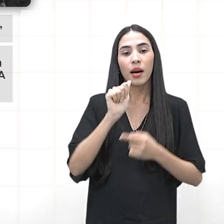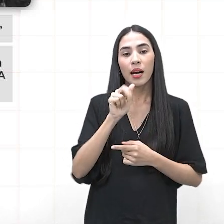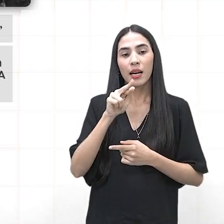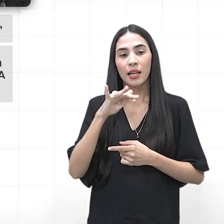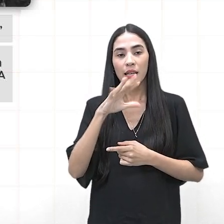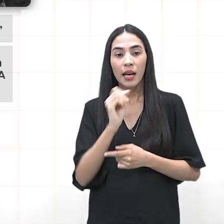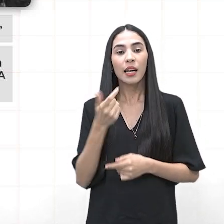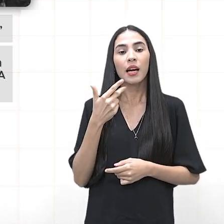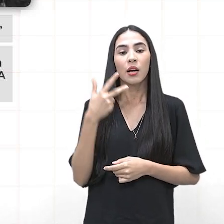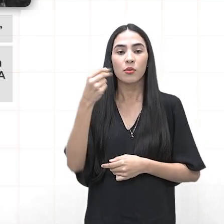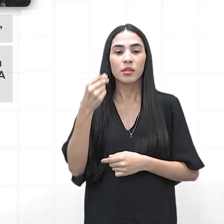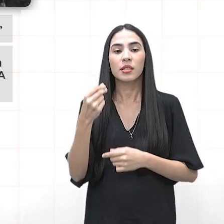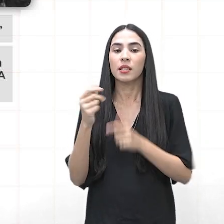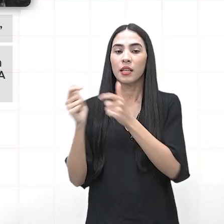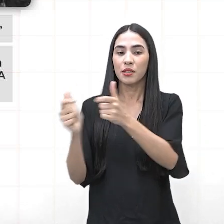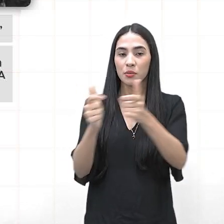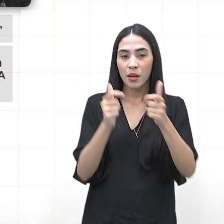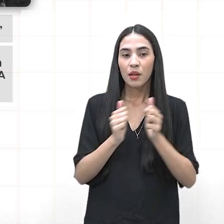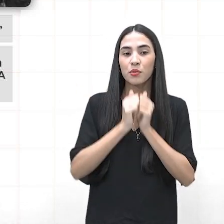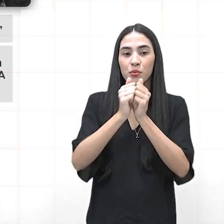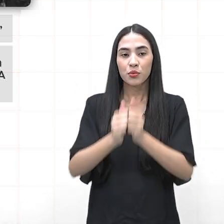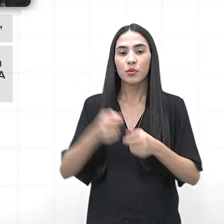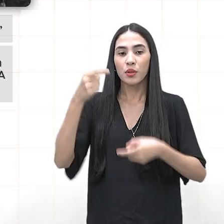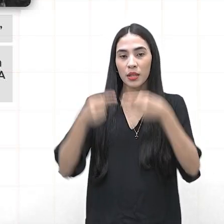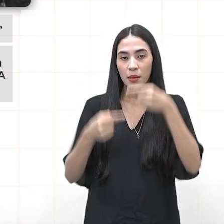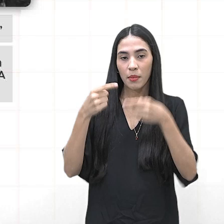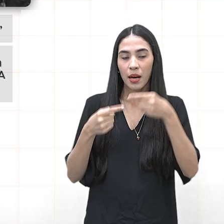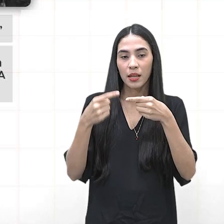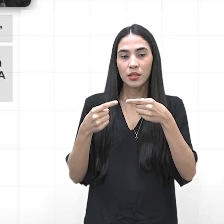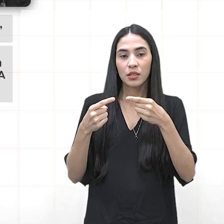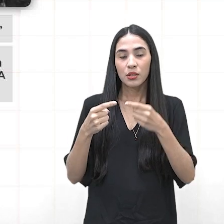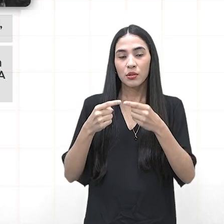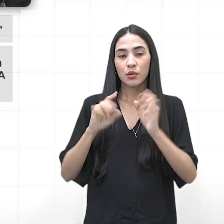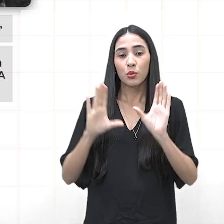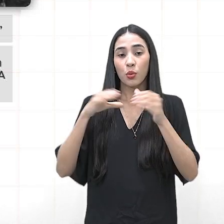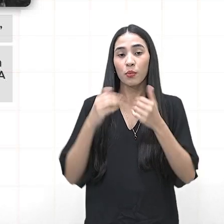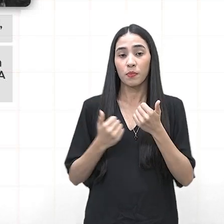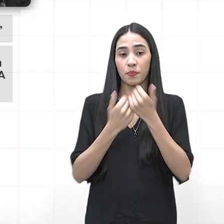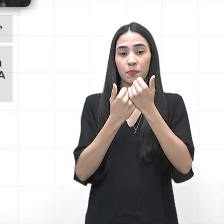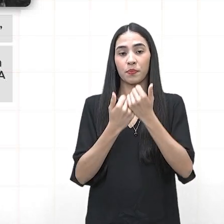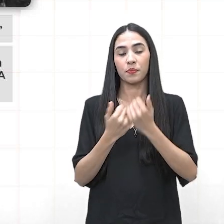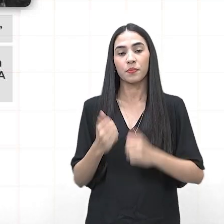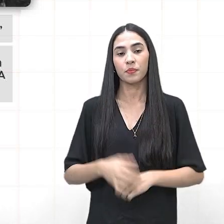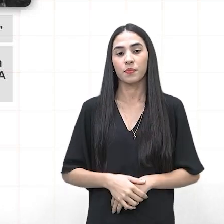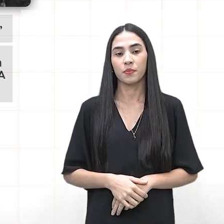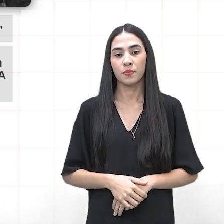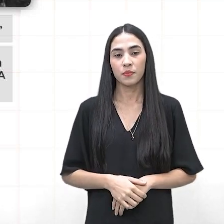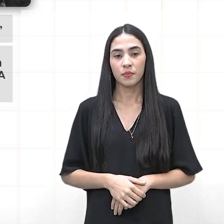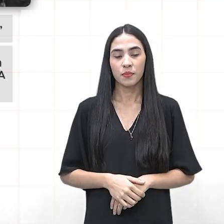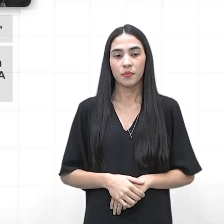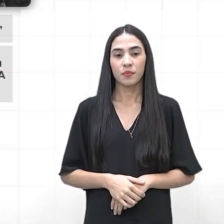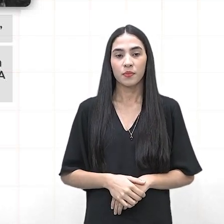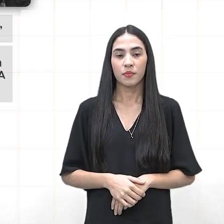que ganhava espaço junto aos movimentos, aos debates abolicionistas. Vou dar